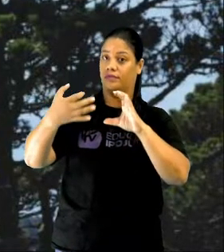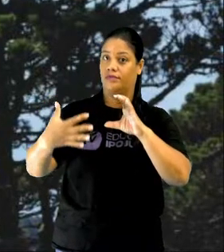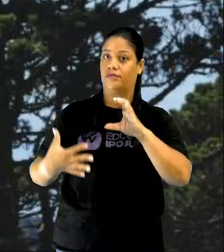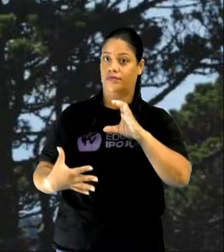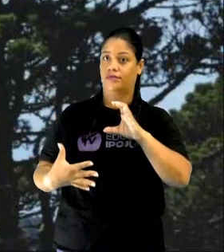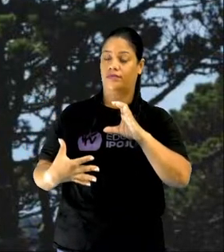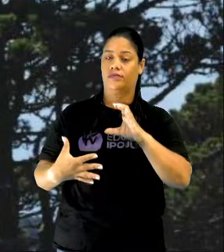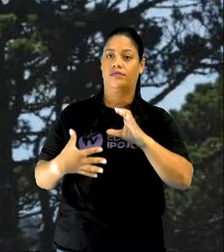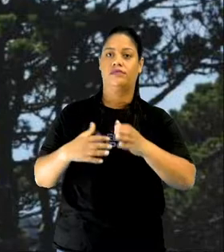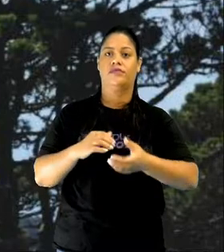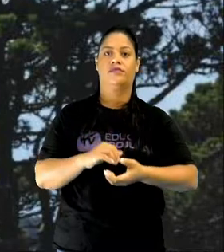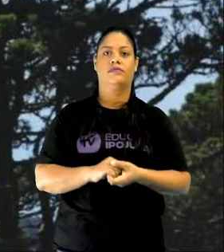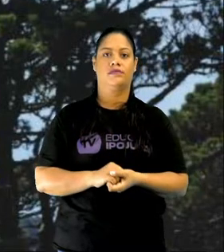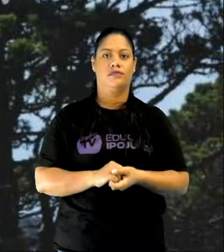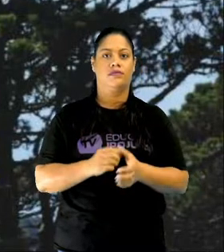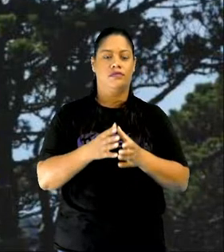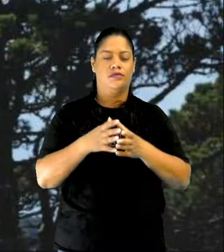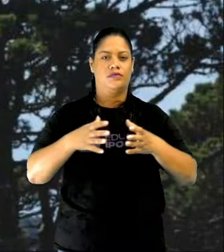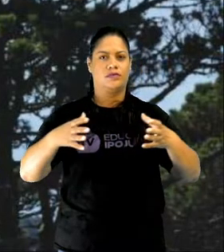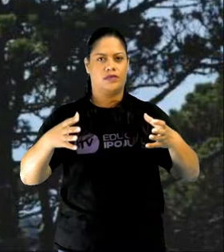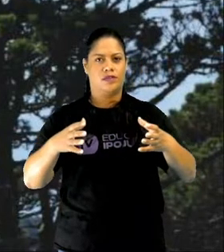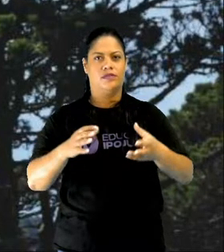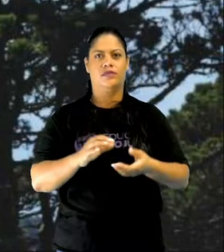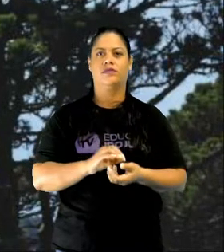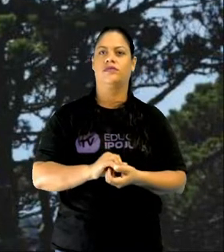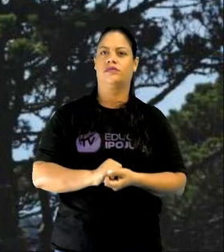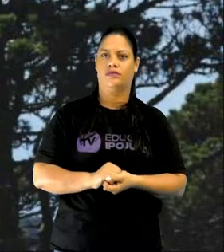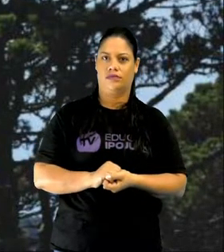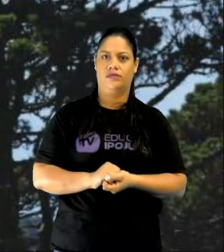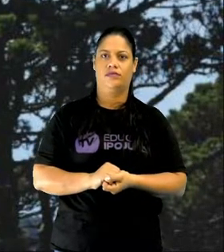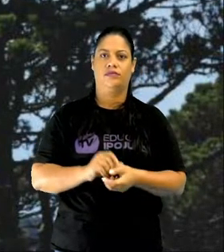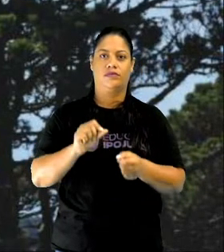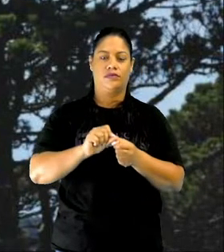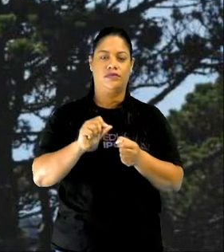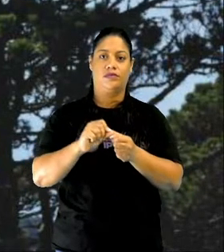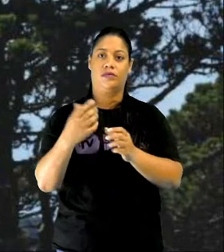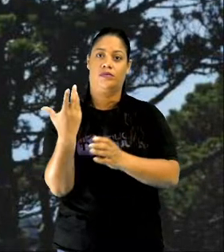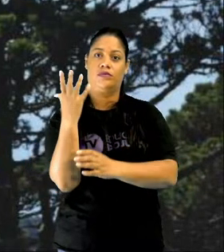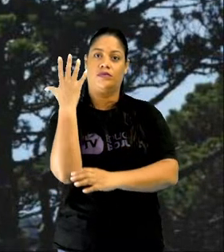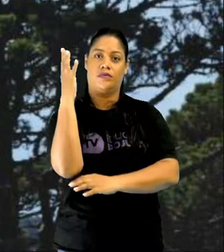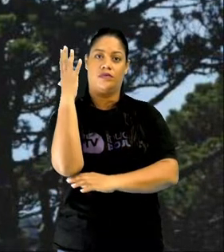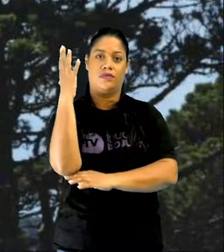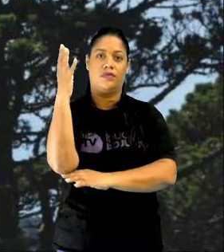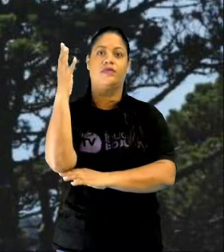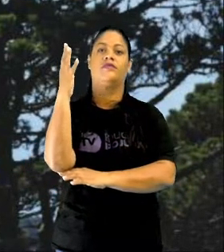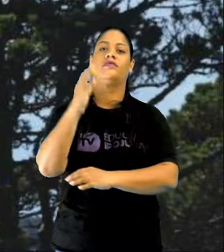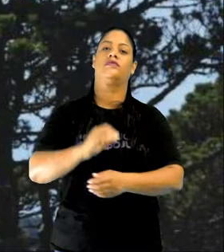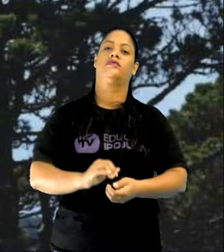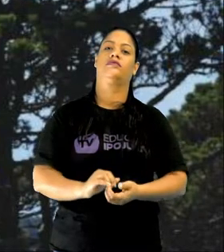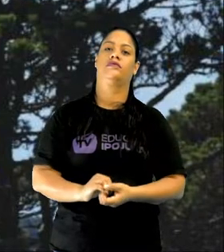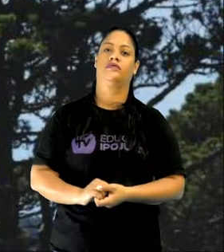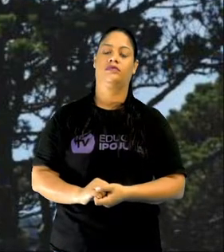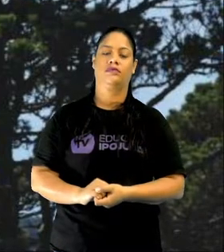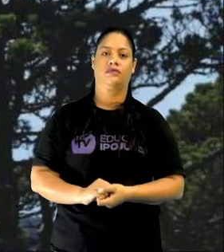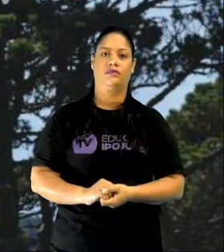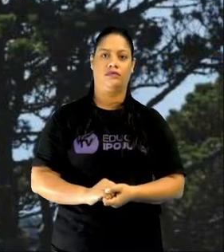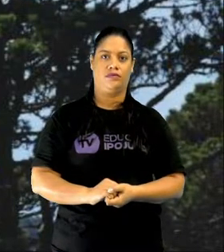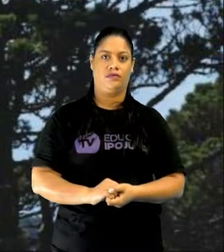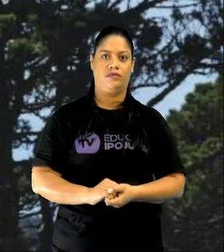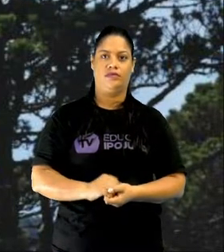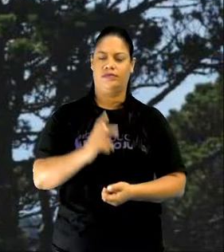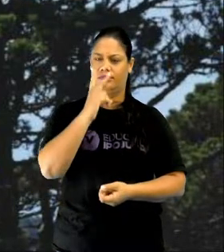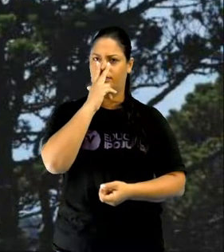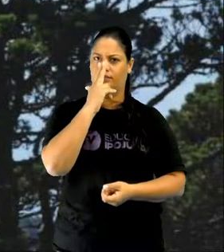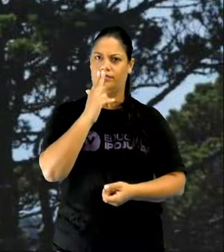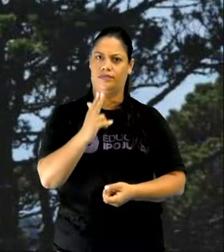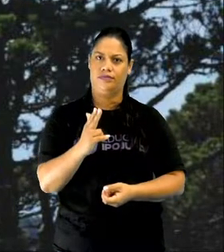clima, que é uma vegetação mais esparsa, uma vegetação mais composta por árvores, né? Uma vegetação